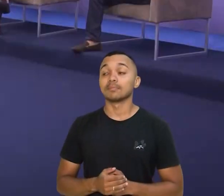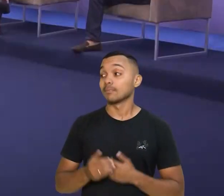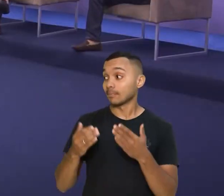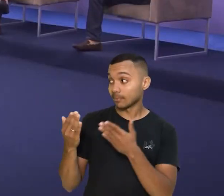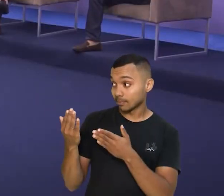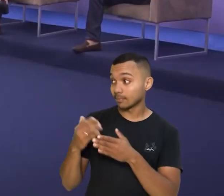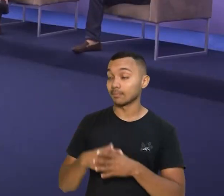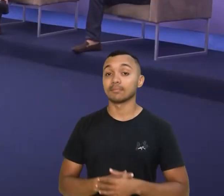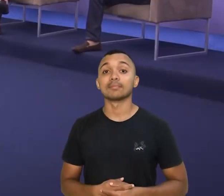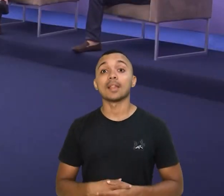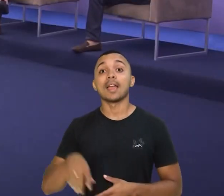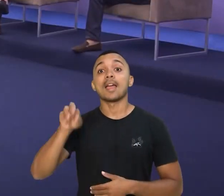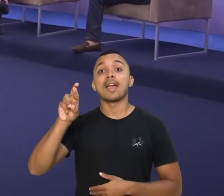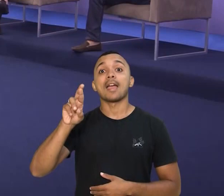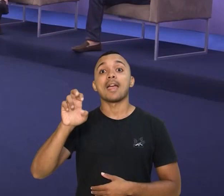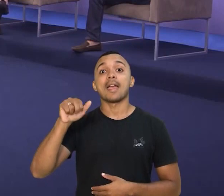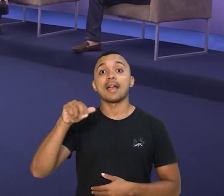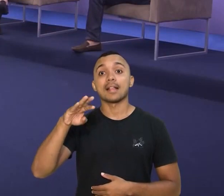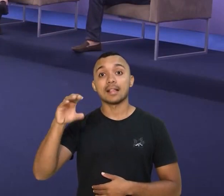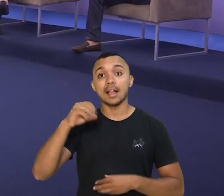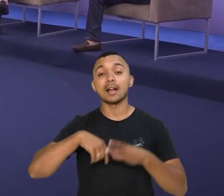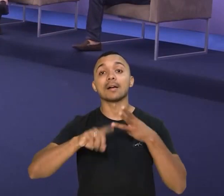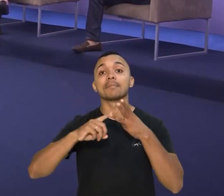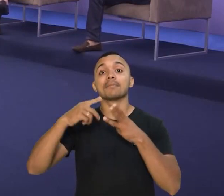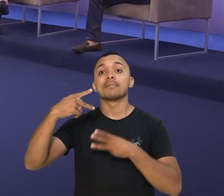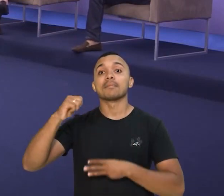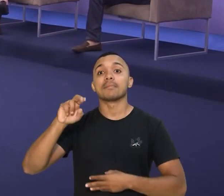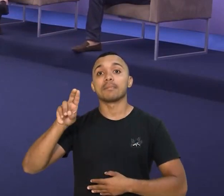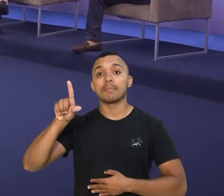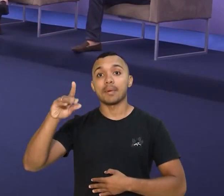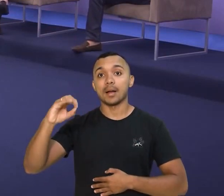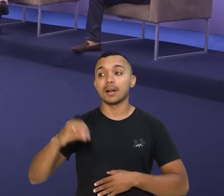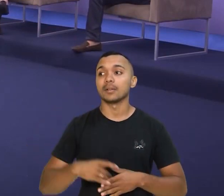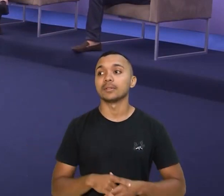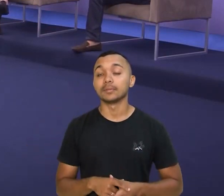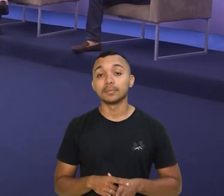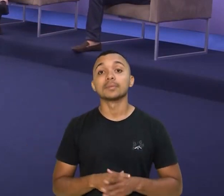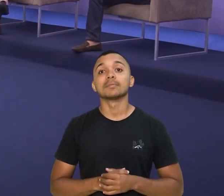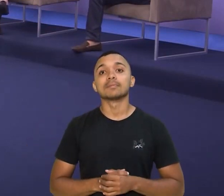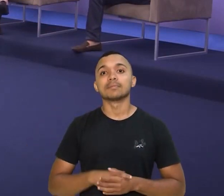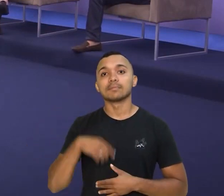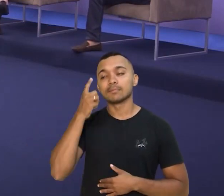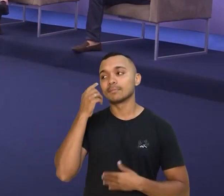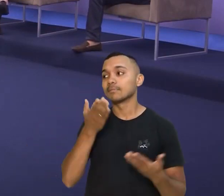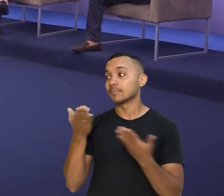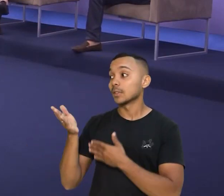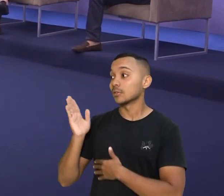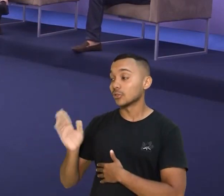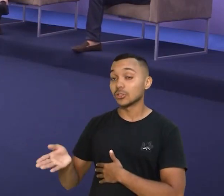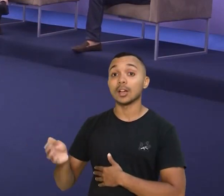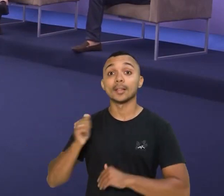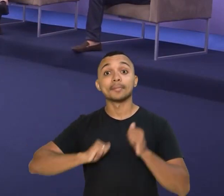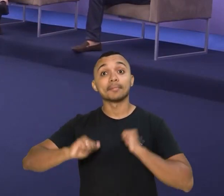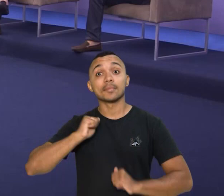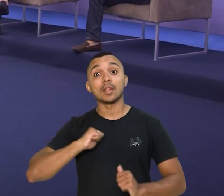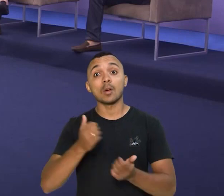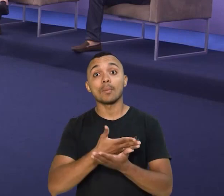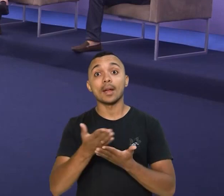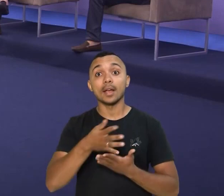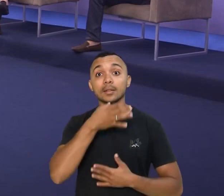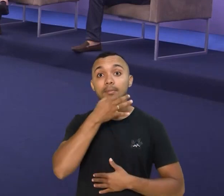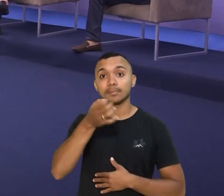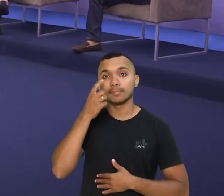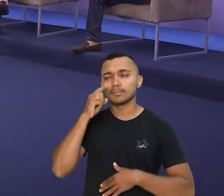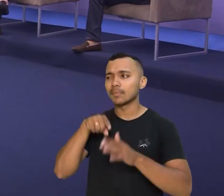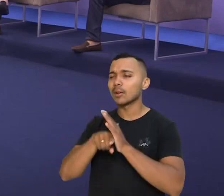com Renato Abreu e Paulo César Noronha. E os destaques são esses, e os comentaristas estão aqui para analisar. Começando logo